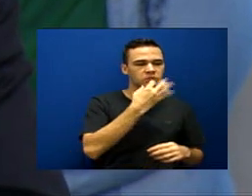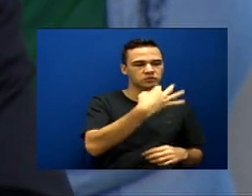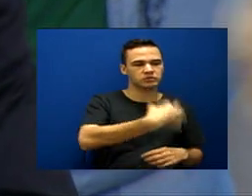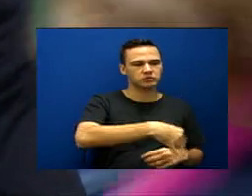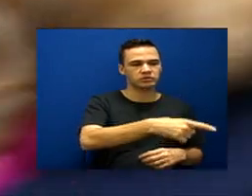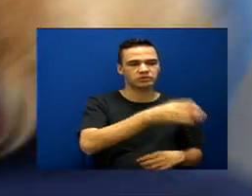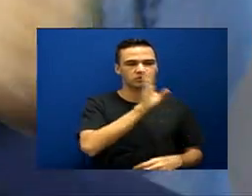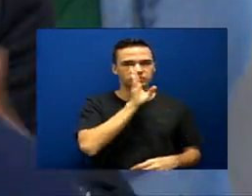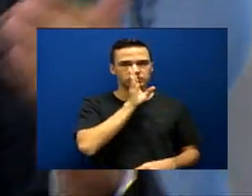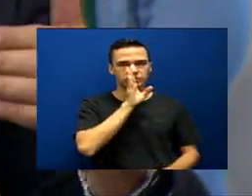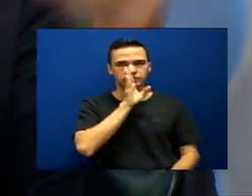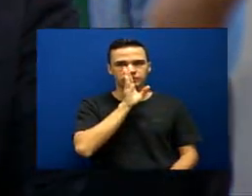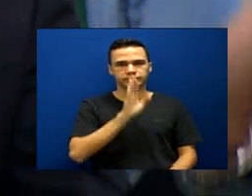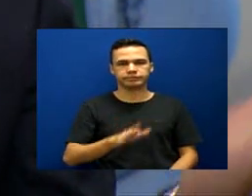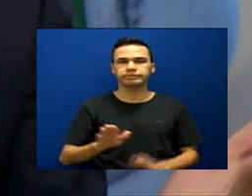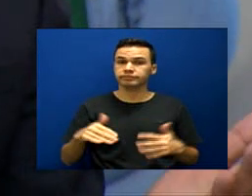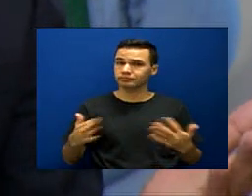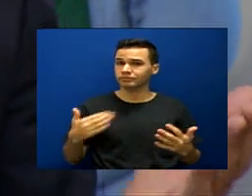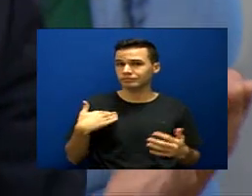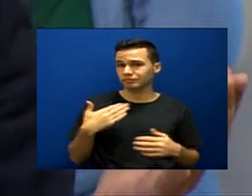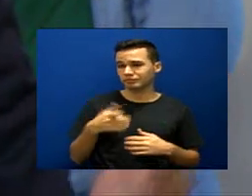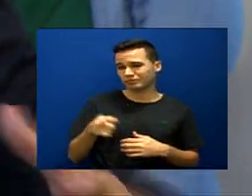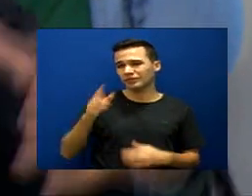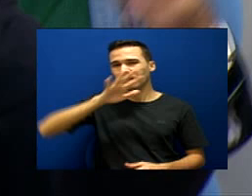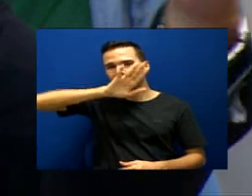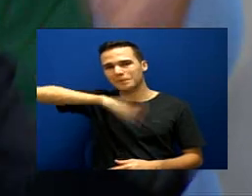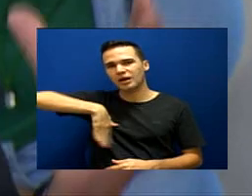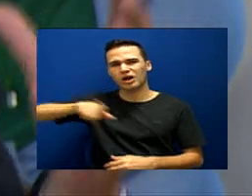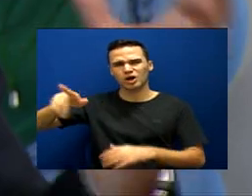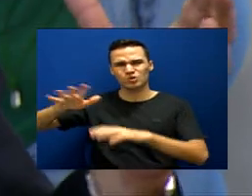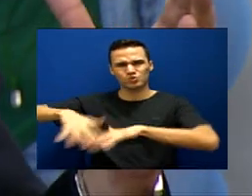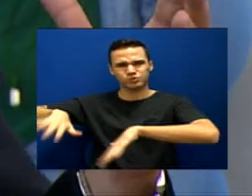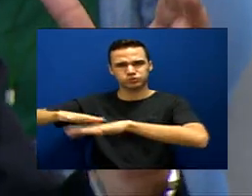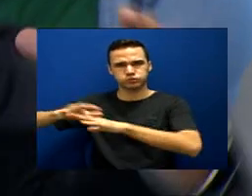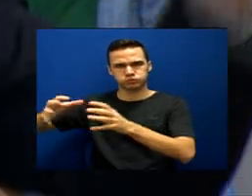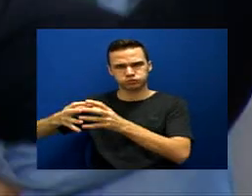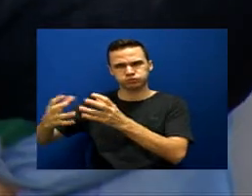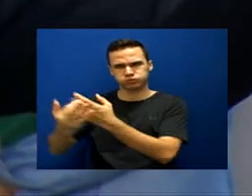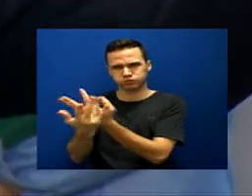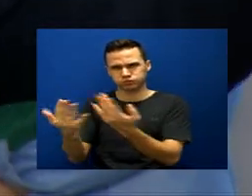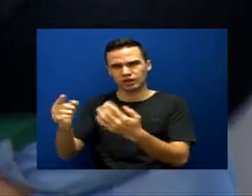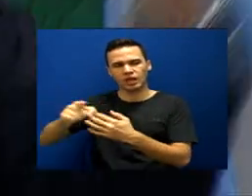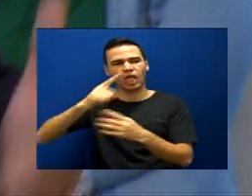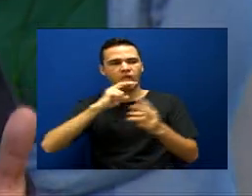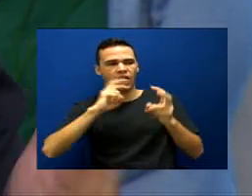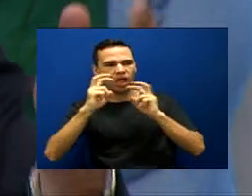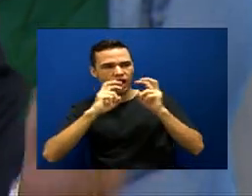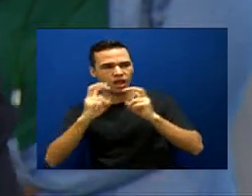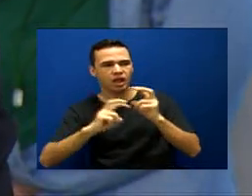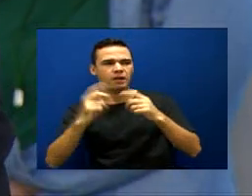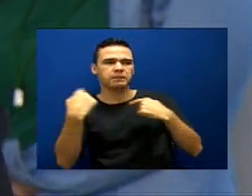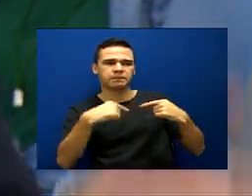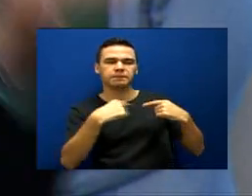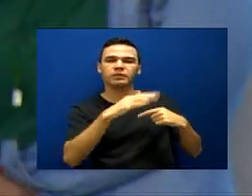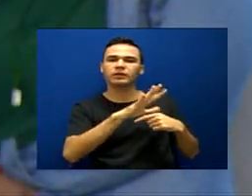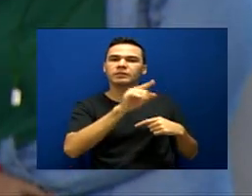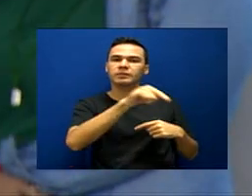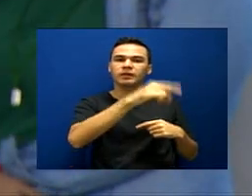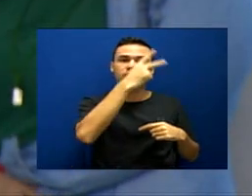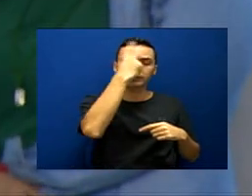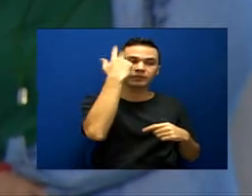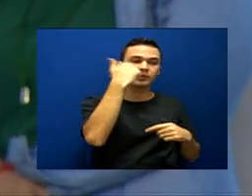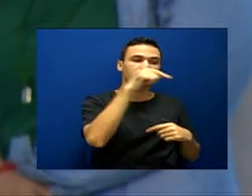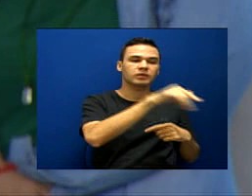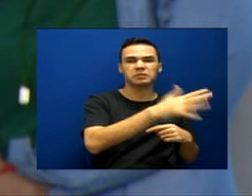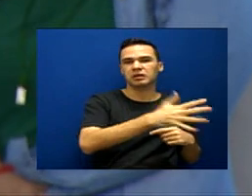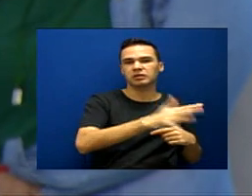então, esse silêncio não vai ter da minha parte. Os maus, não haverá da minha parte. Um grupo de pessoas foram lá gritar, esbravejar, mas